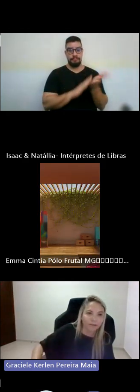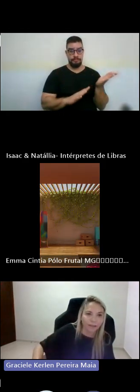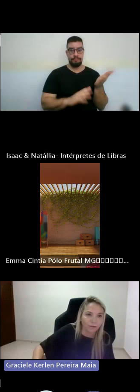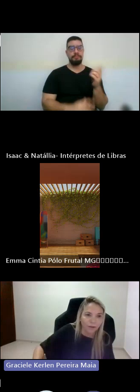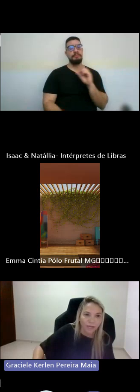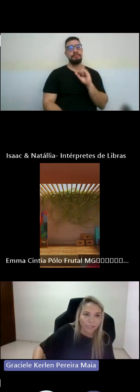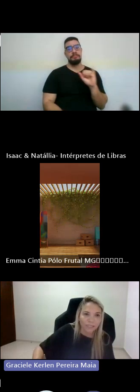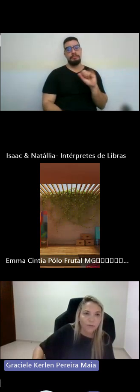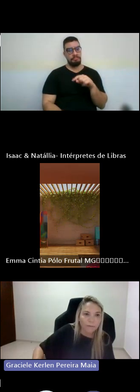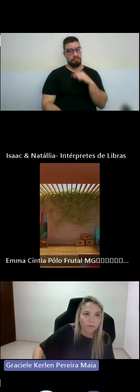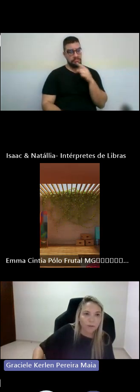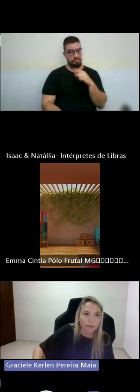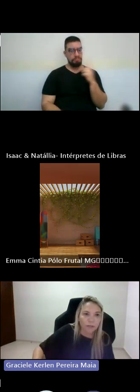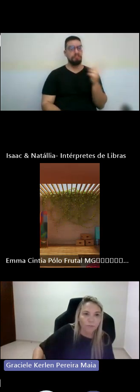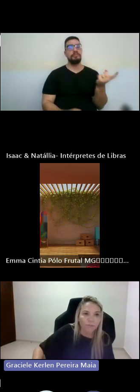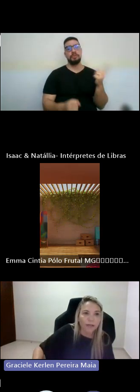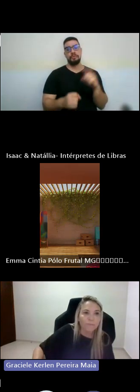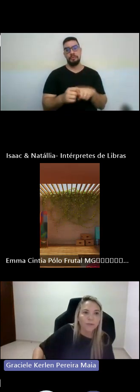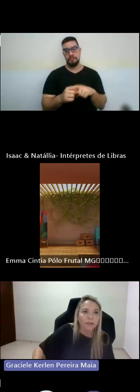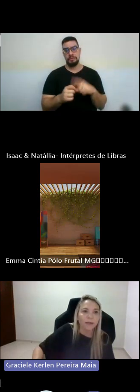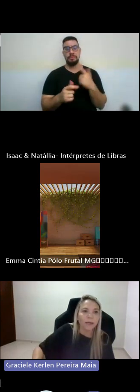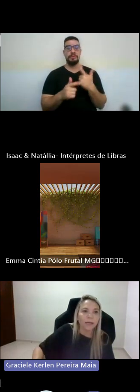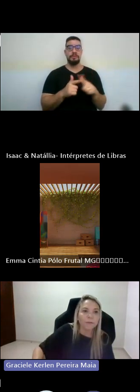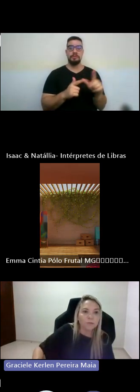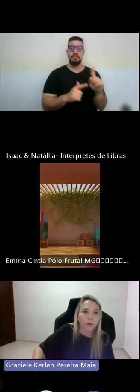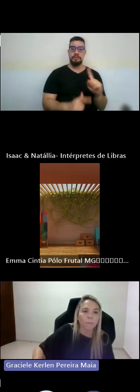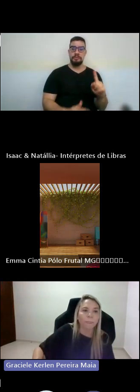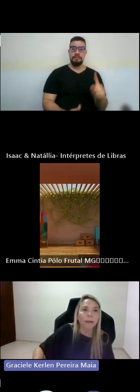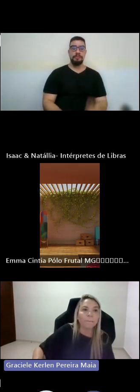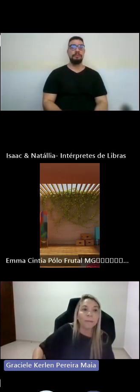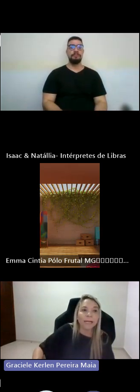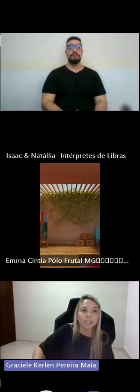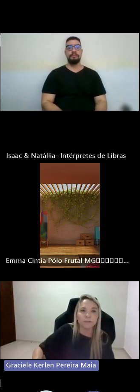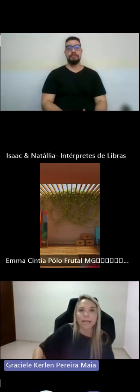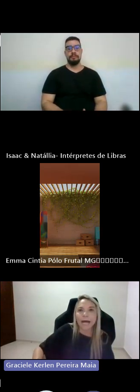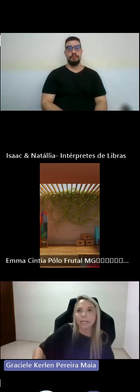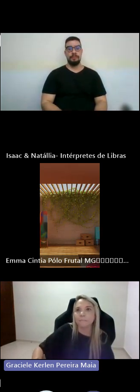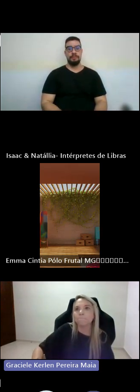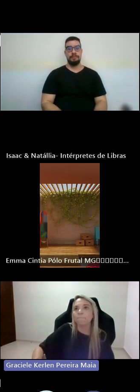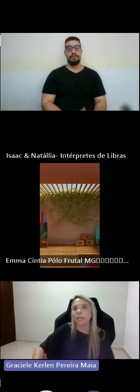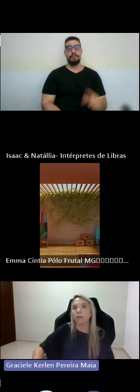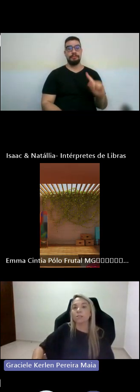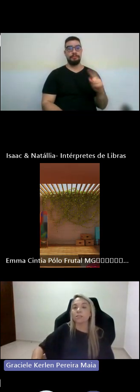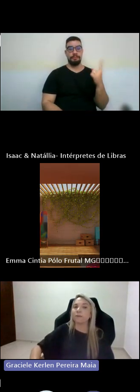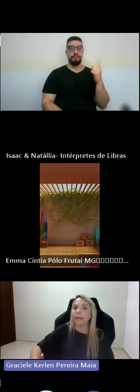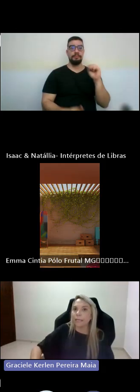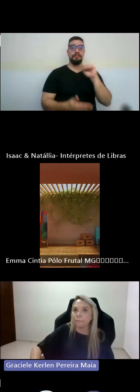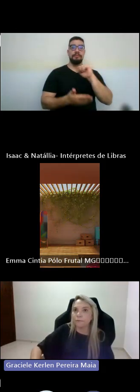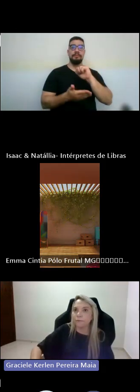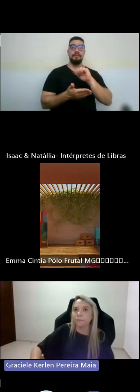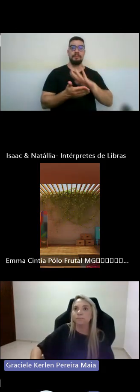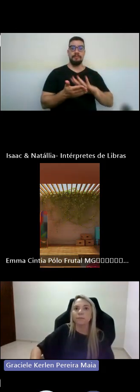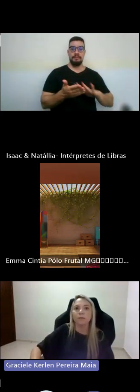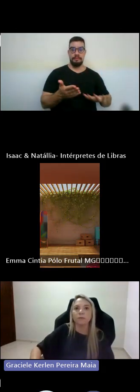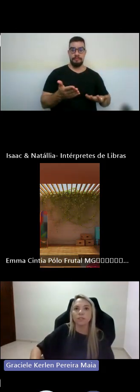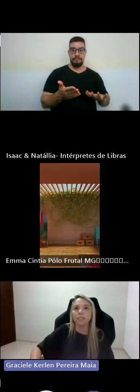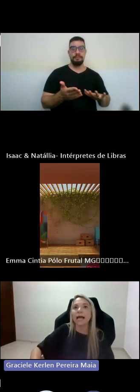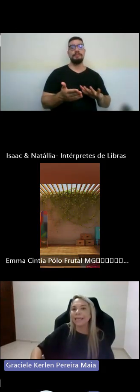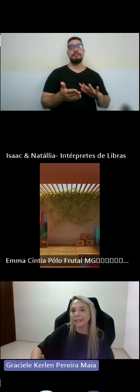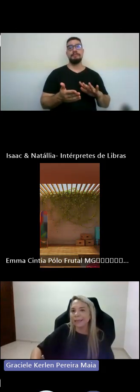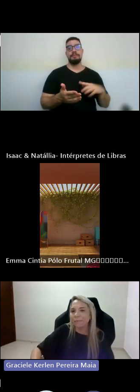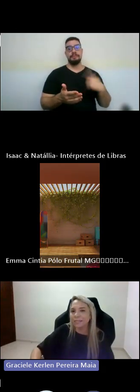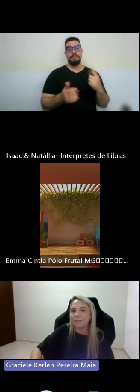volta, que não há problema nenhum, tá? Pessoal, a primeira atividade que nós faremos, eu